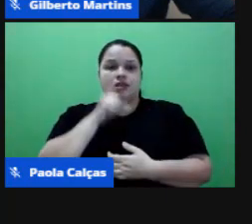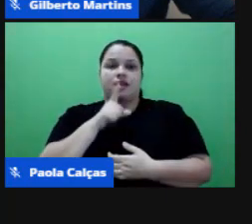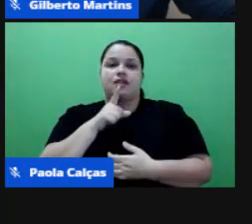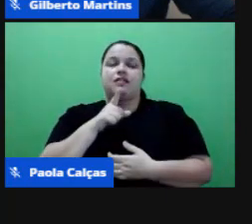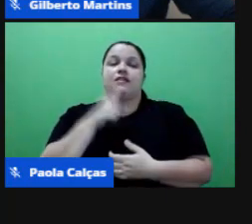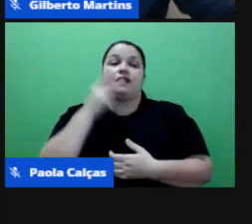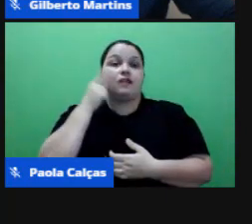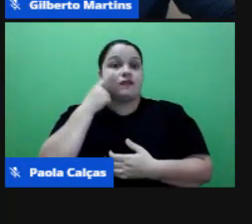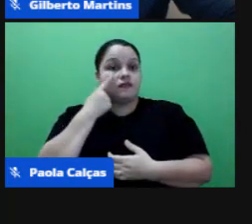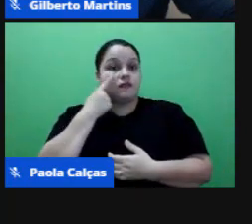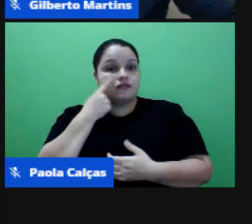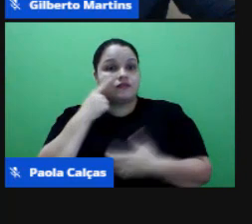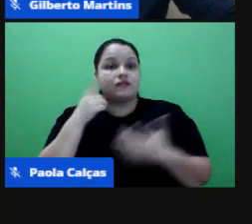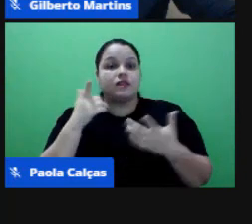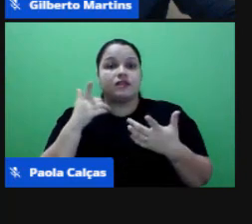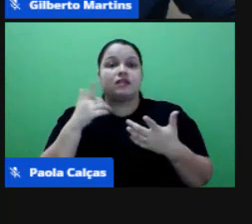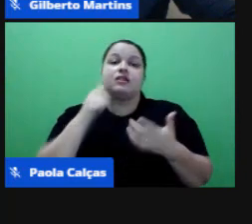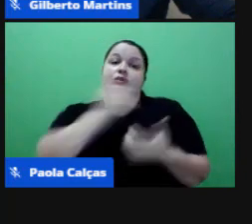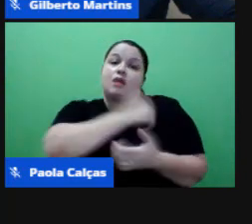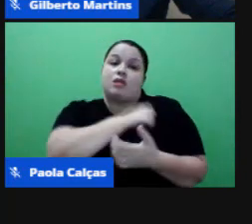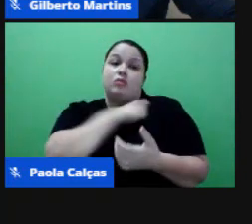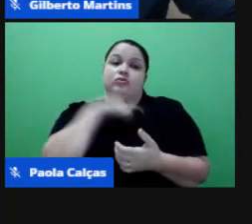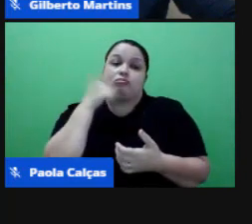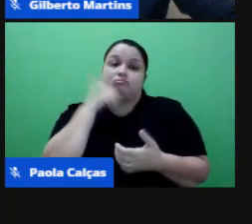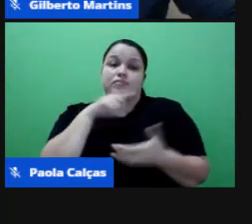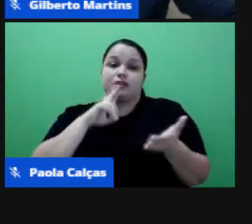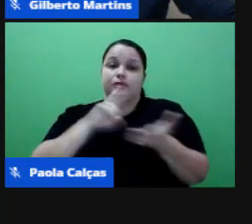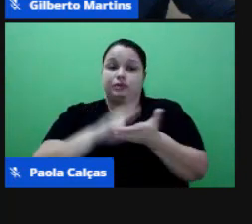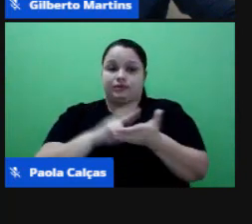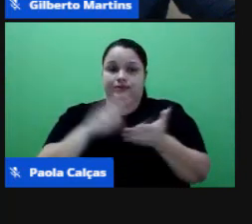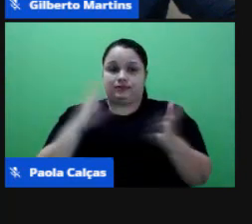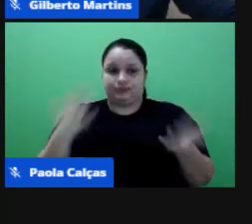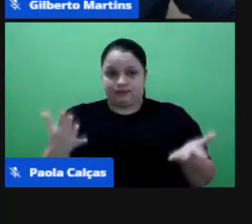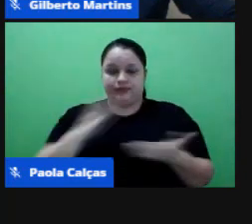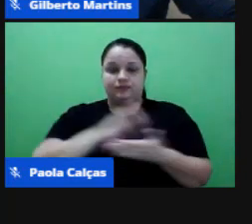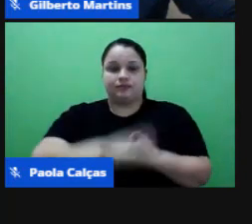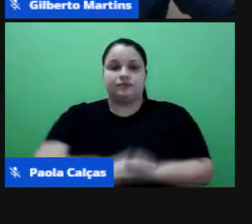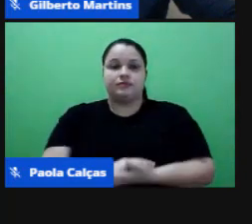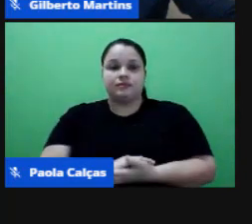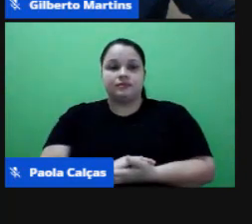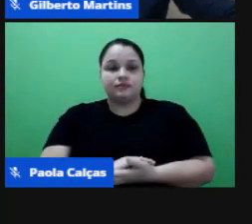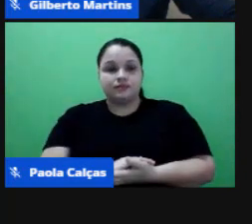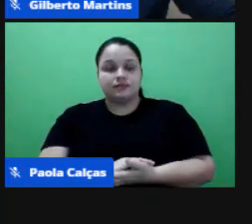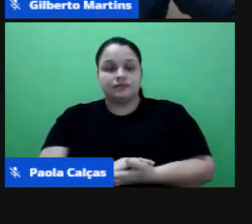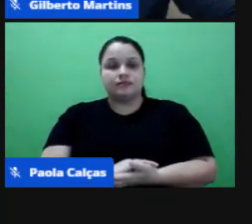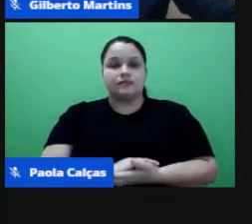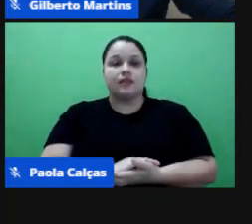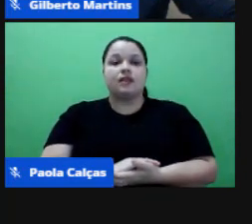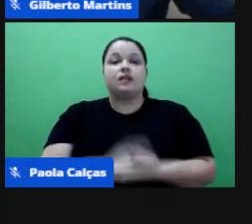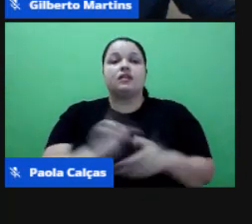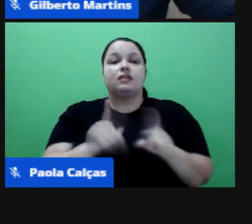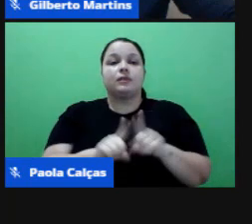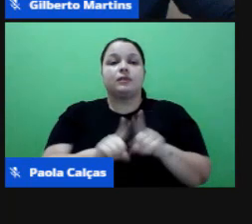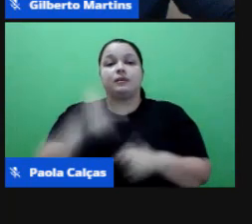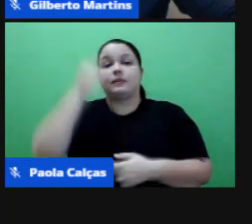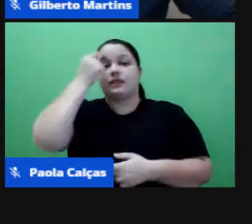mais plausível, tá certo? E, claro, pensando na elaboração desses itens,